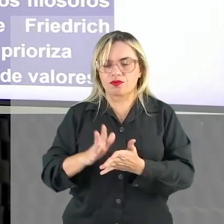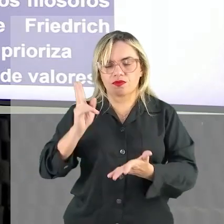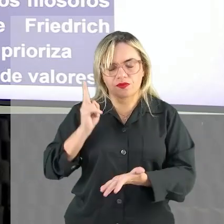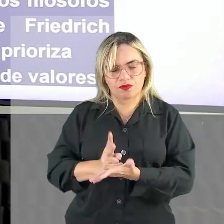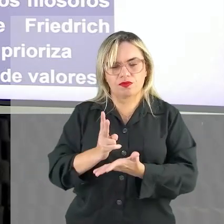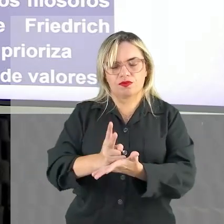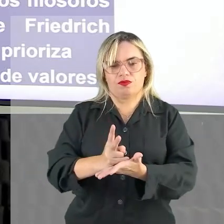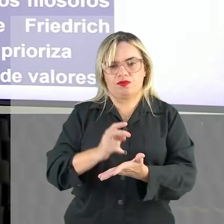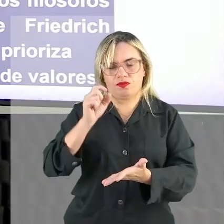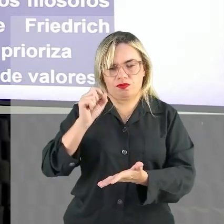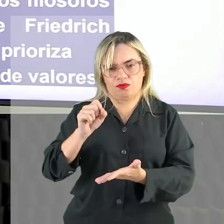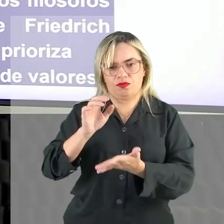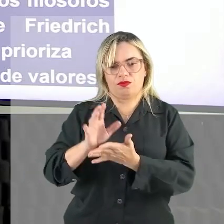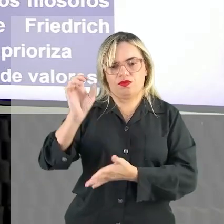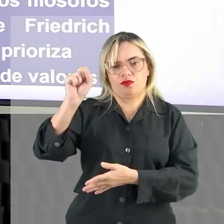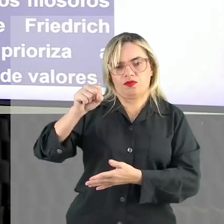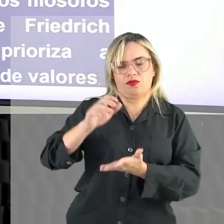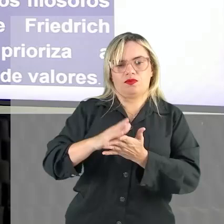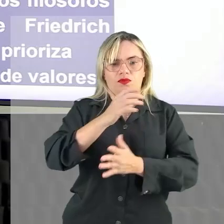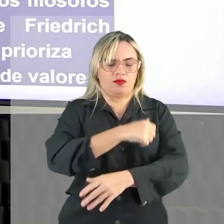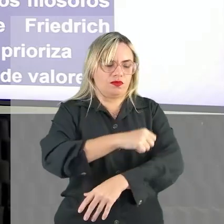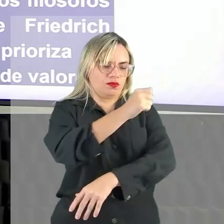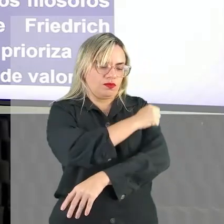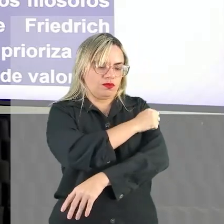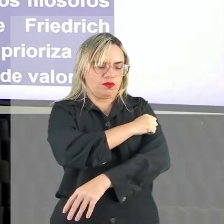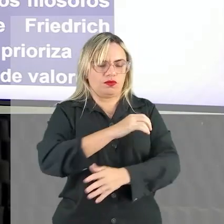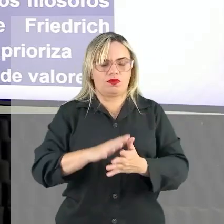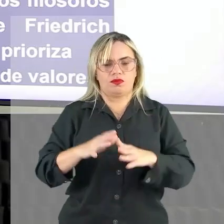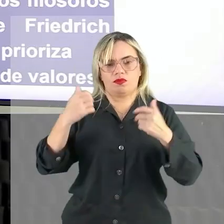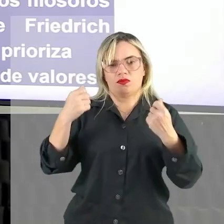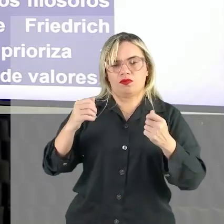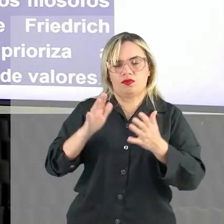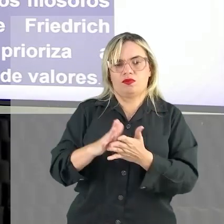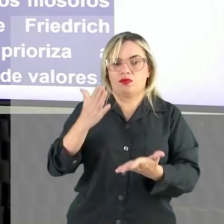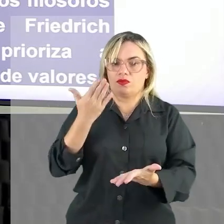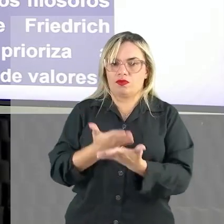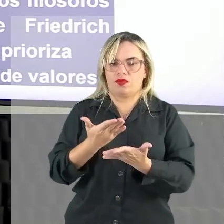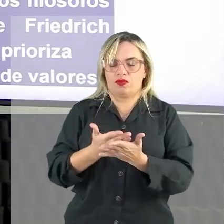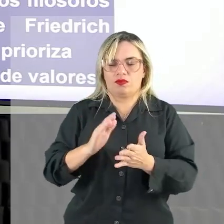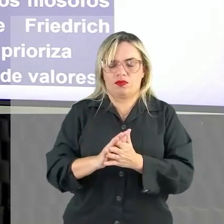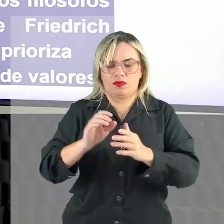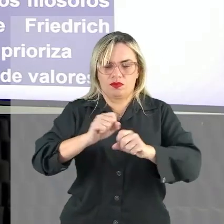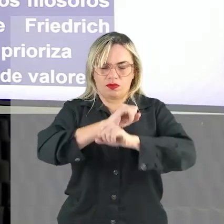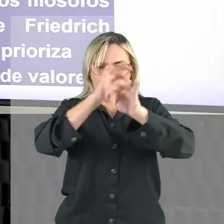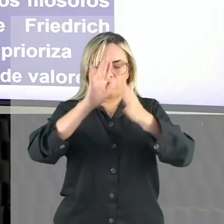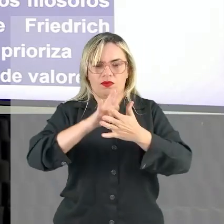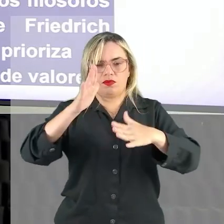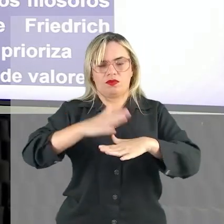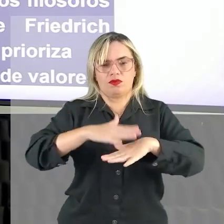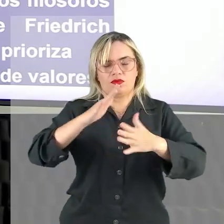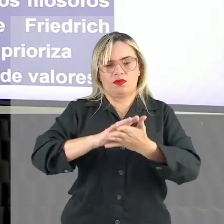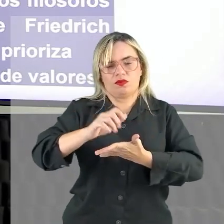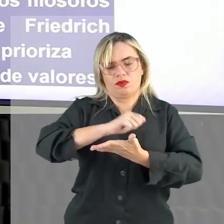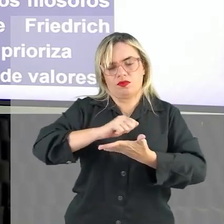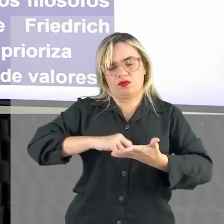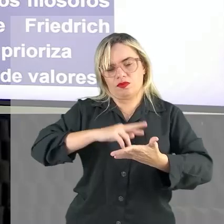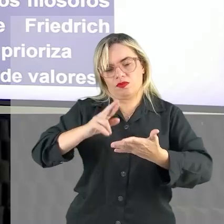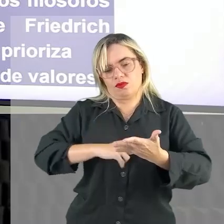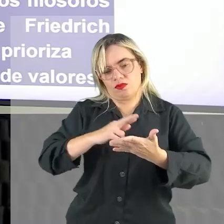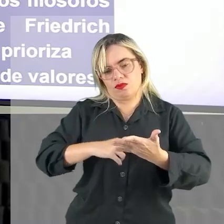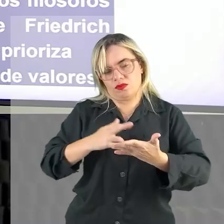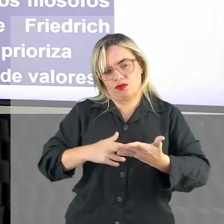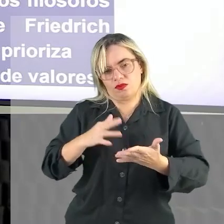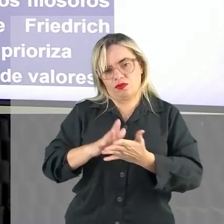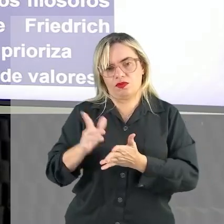Então, isso o aluno precisa estudar, porque muito provavelmente é o que mais aparece na redação para que